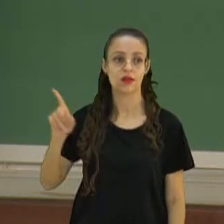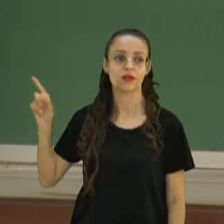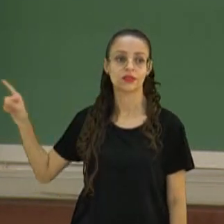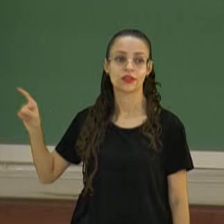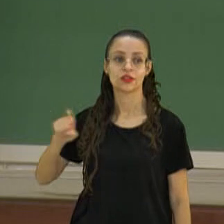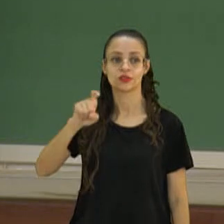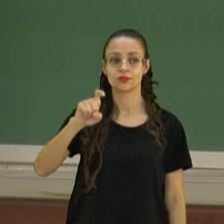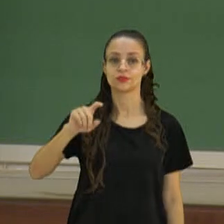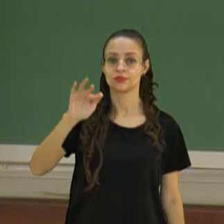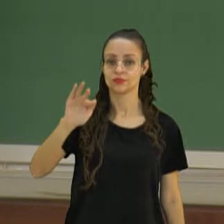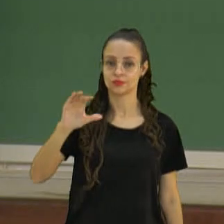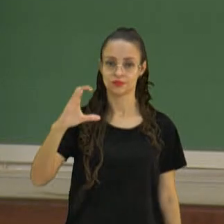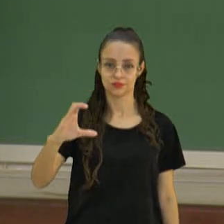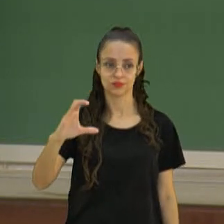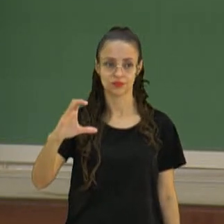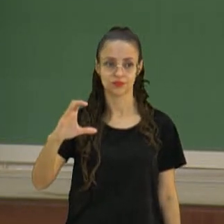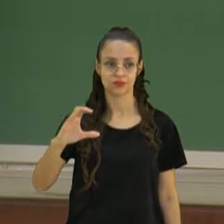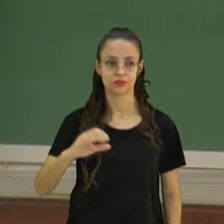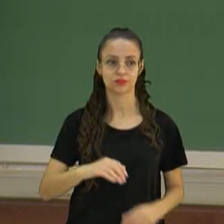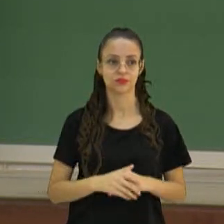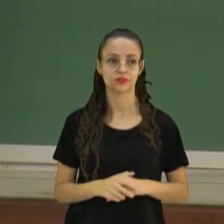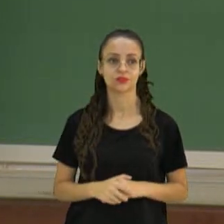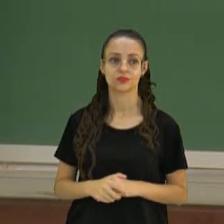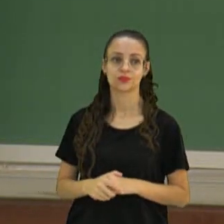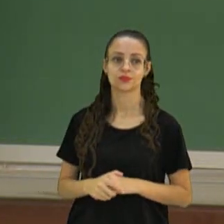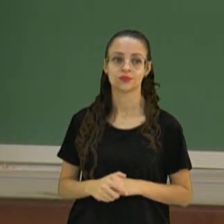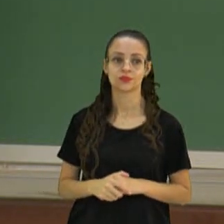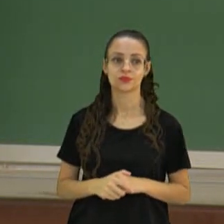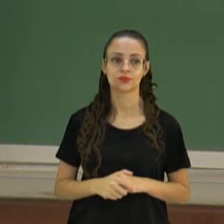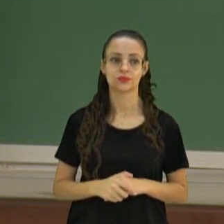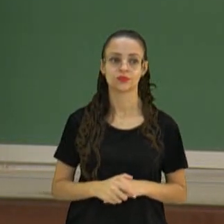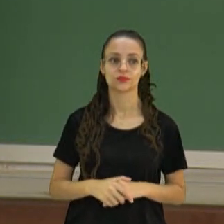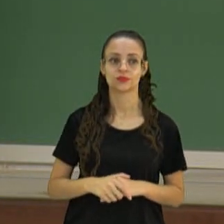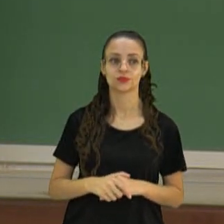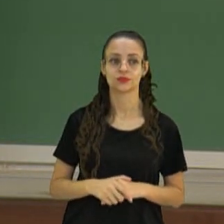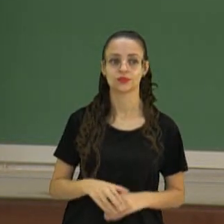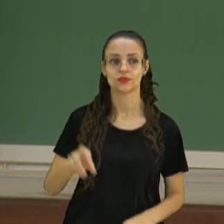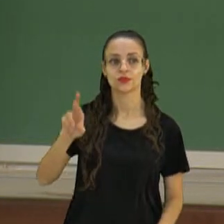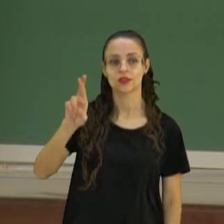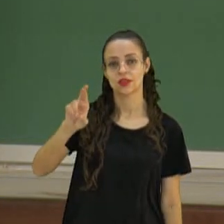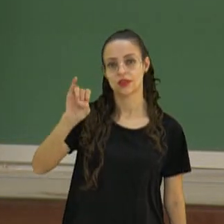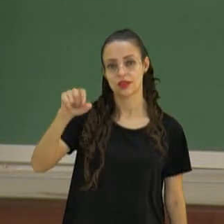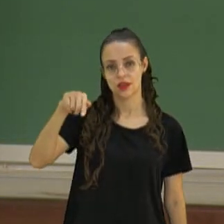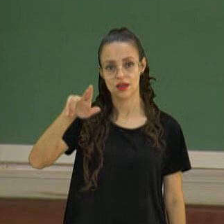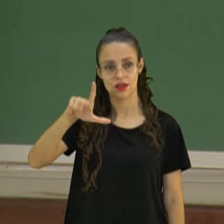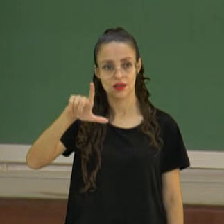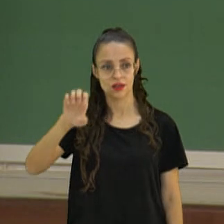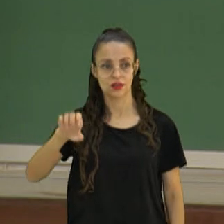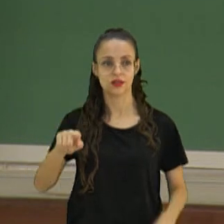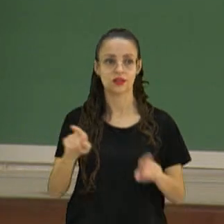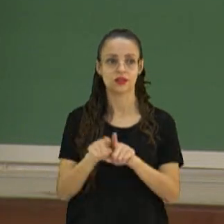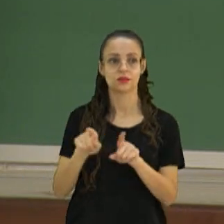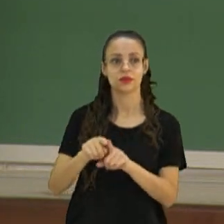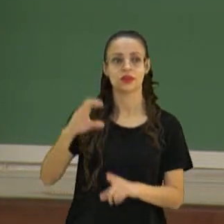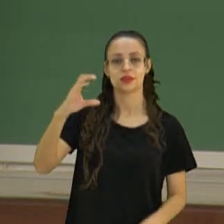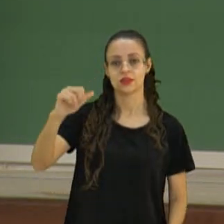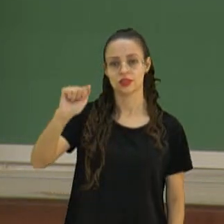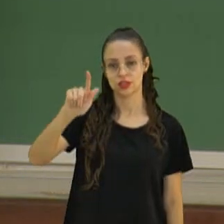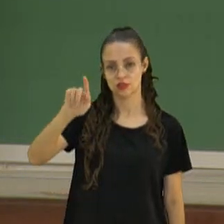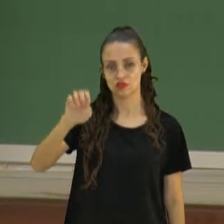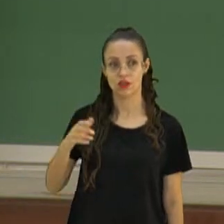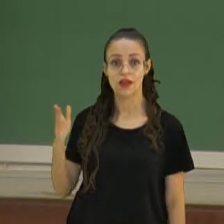a Extreme Fight Champions, a Jungle Fight Champions e a Cage Warriors, né? Então